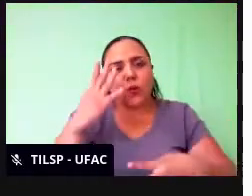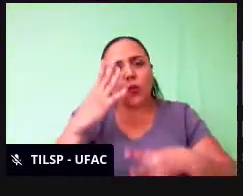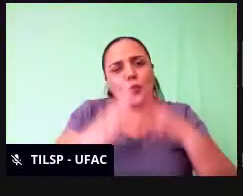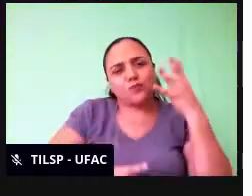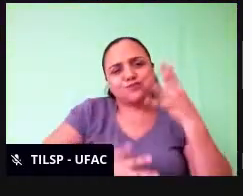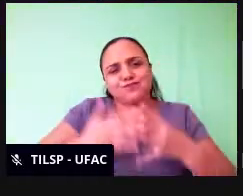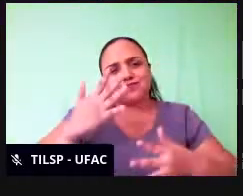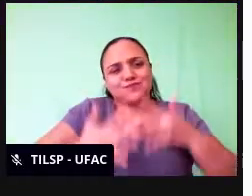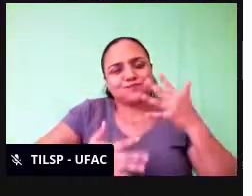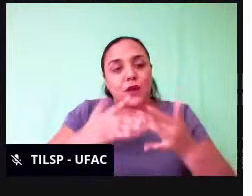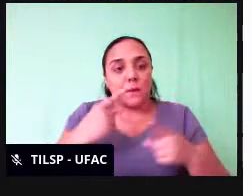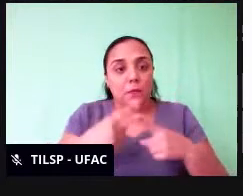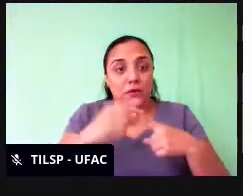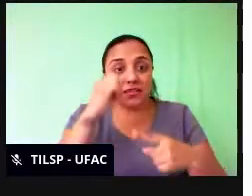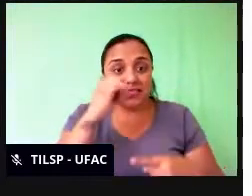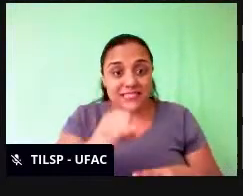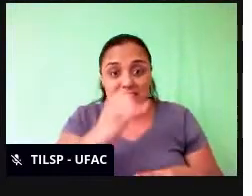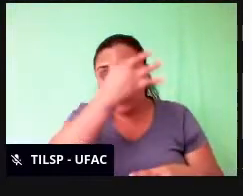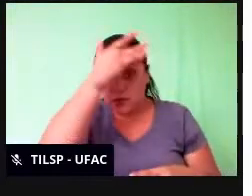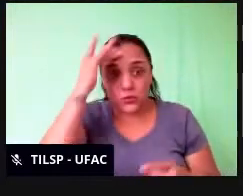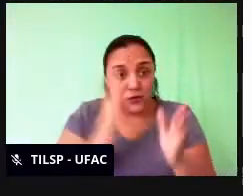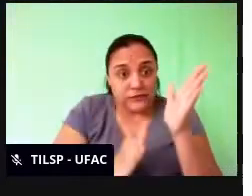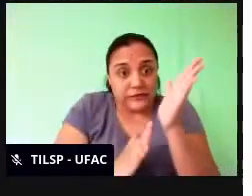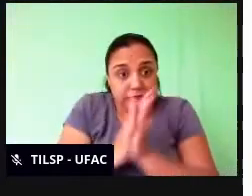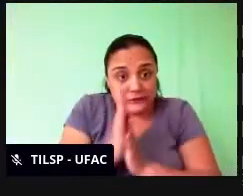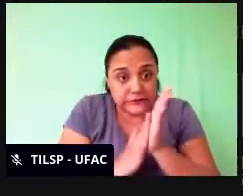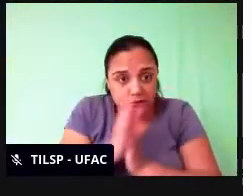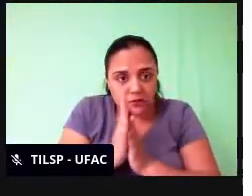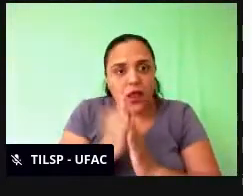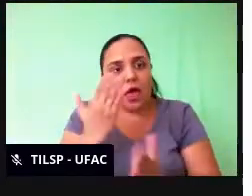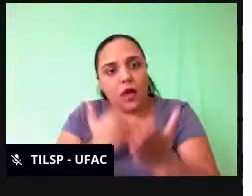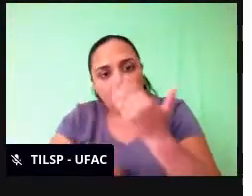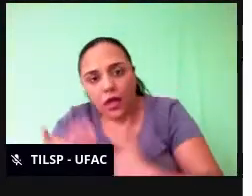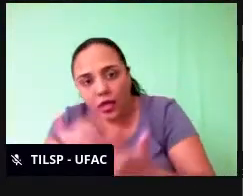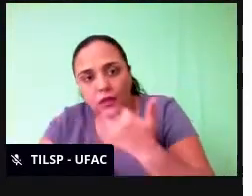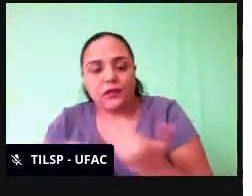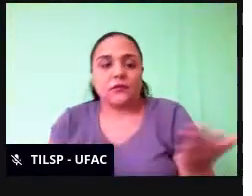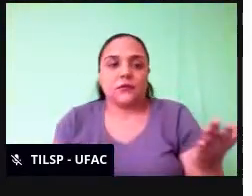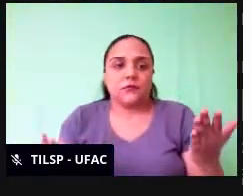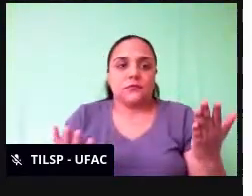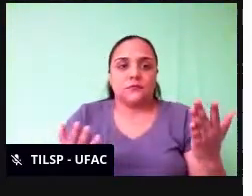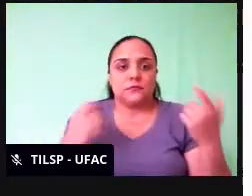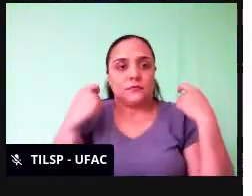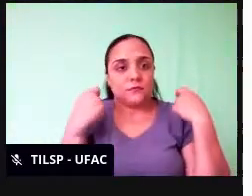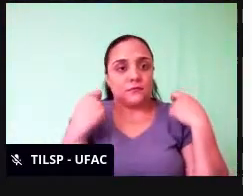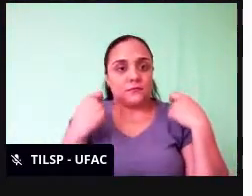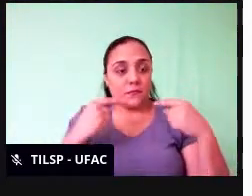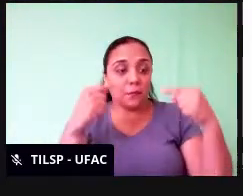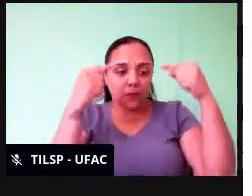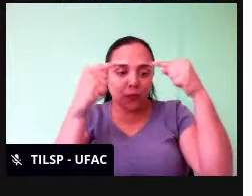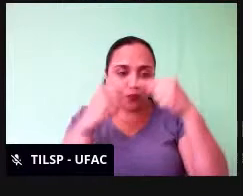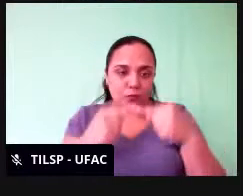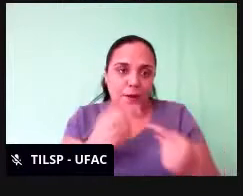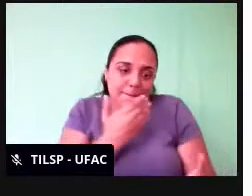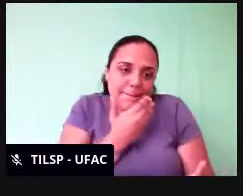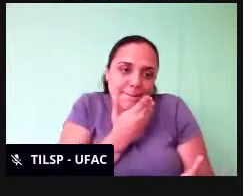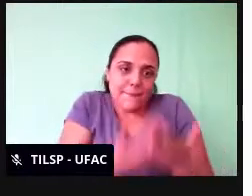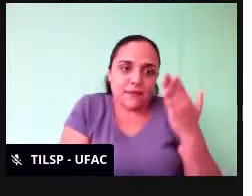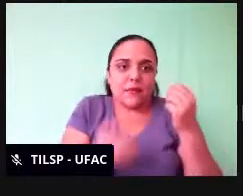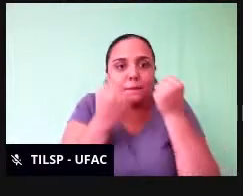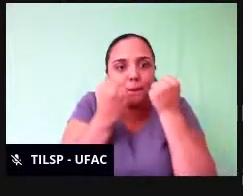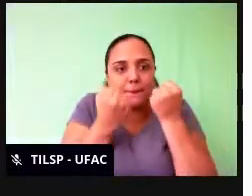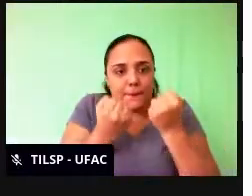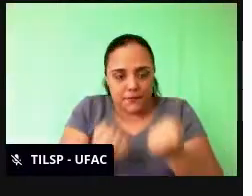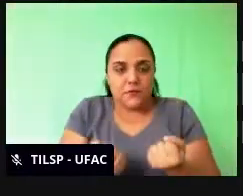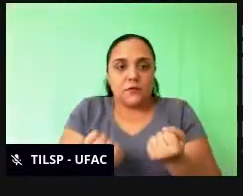atrapalha o atingimento de quê? De sua necessidade energética. Ou seja, está aliada a uma perda de peso.